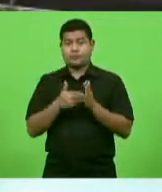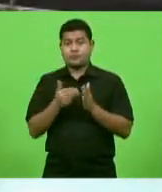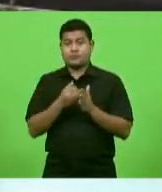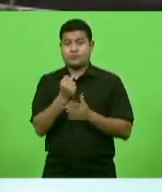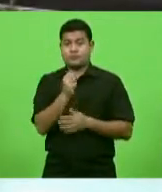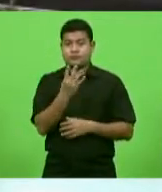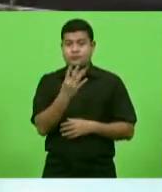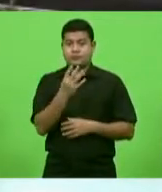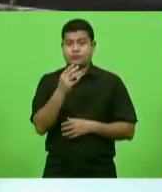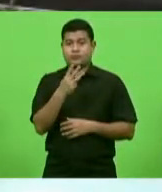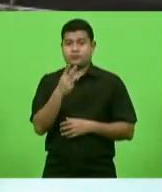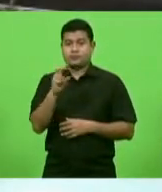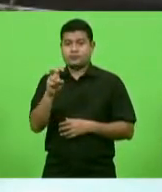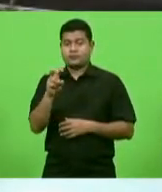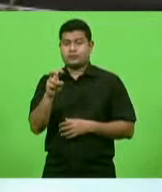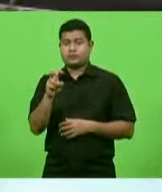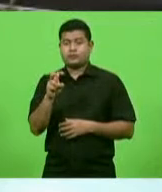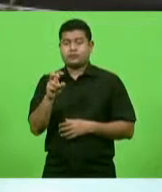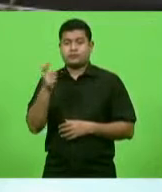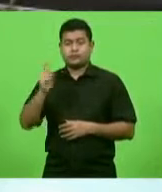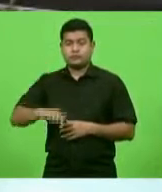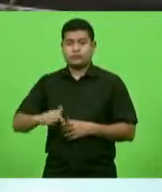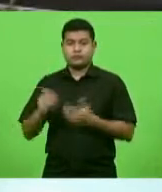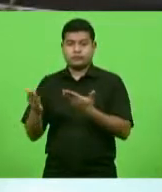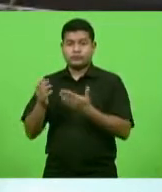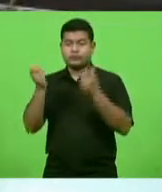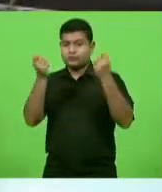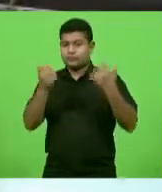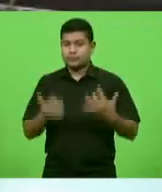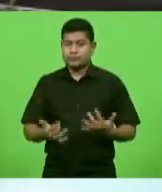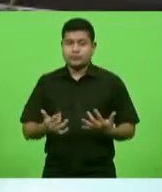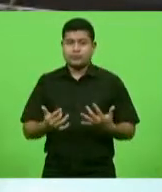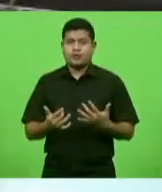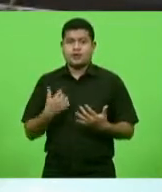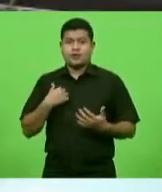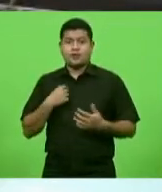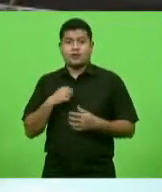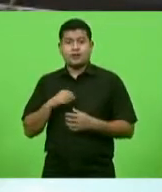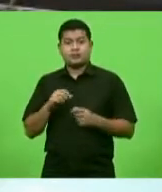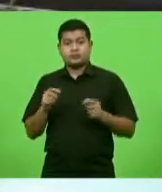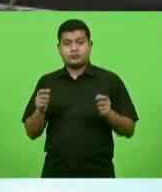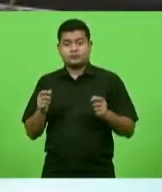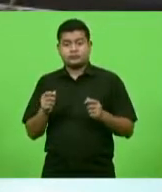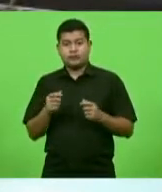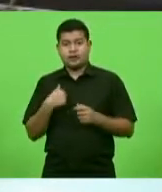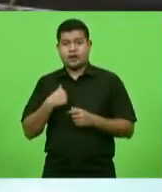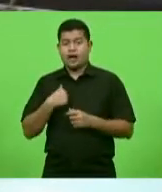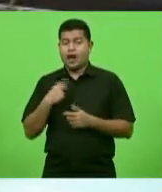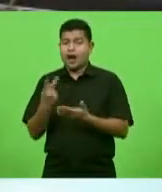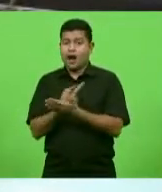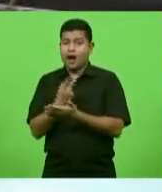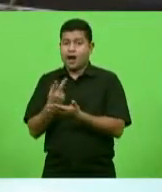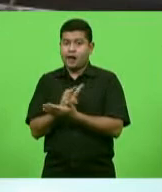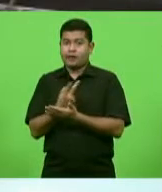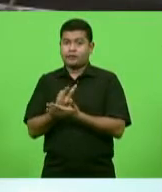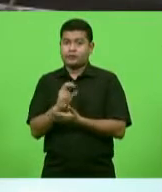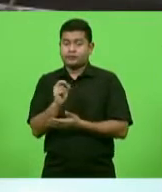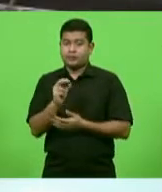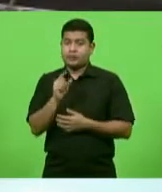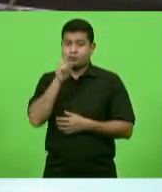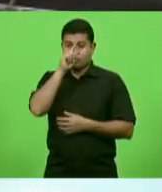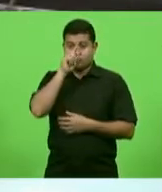8435. Novamente, abre aspas. Seria temerário afirmar que o governador tinha conhecimento de que a compra dos